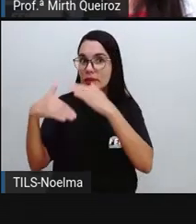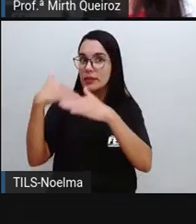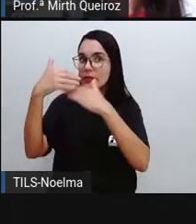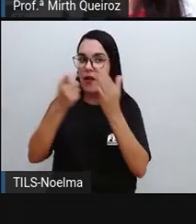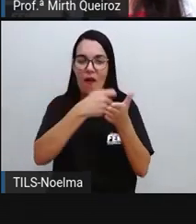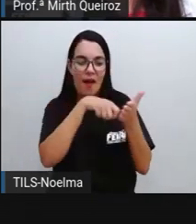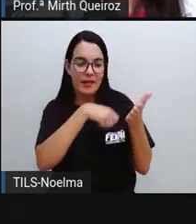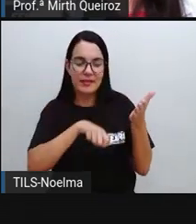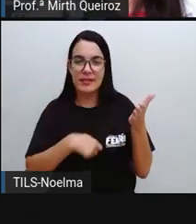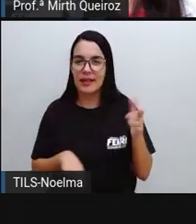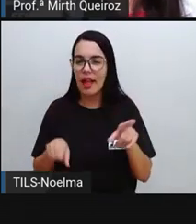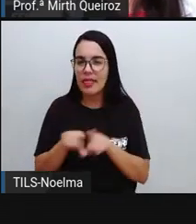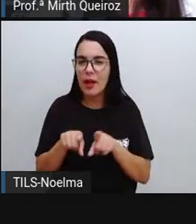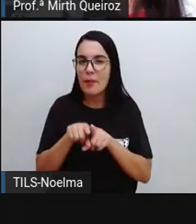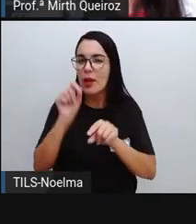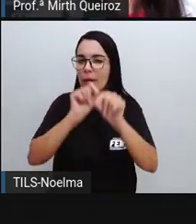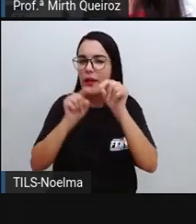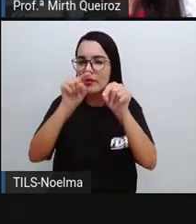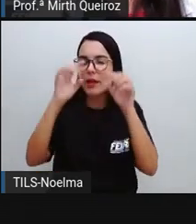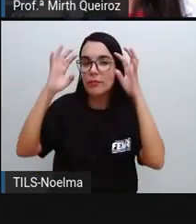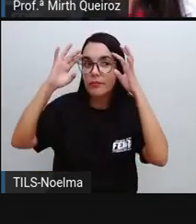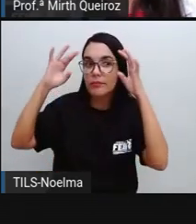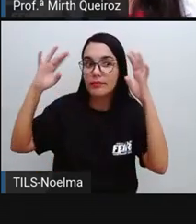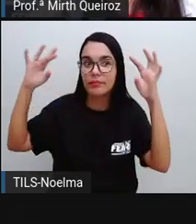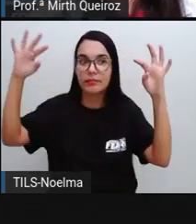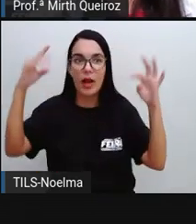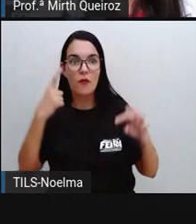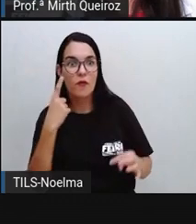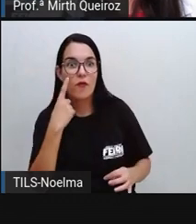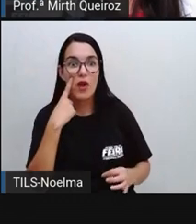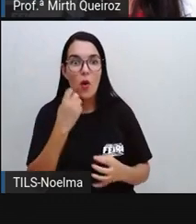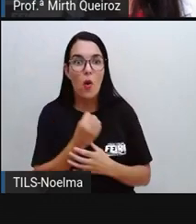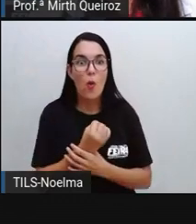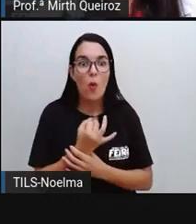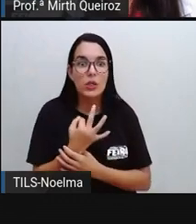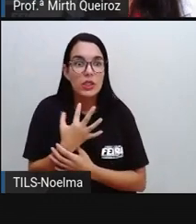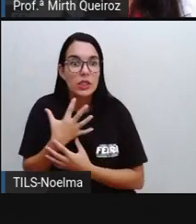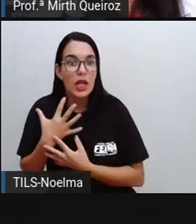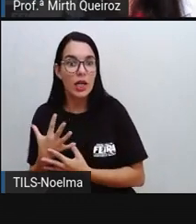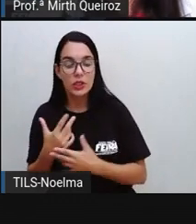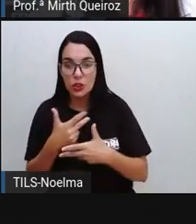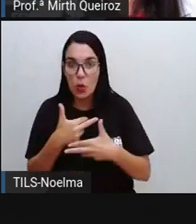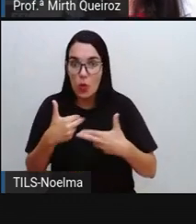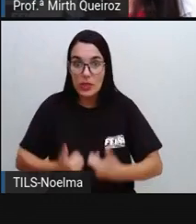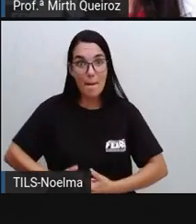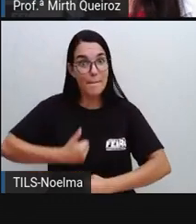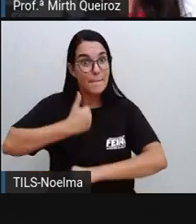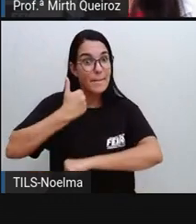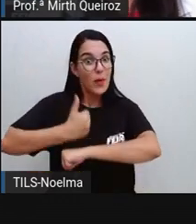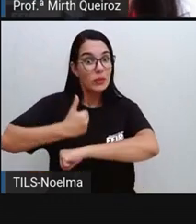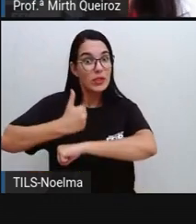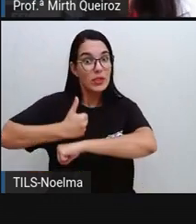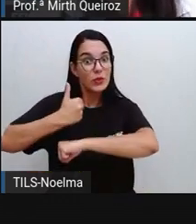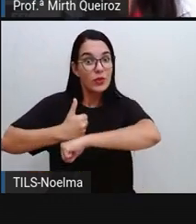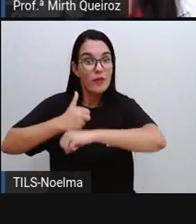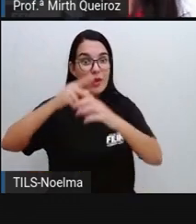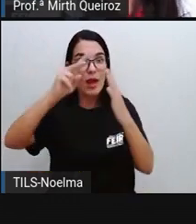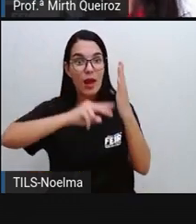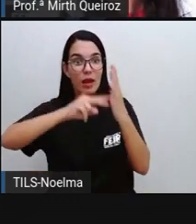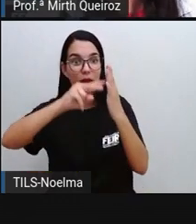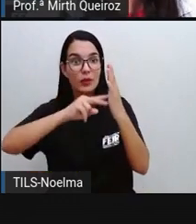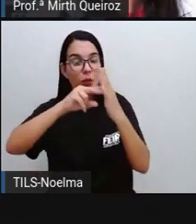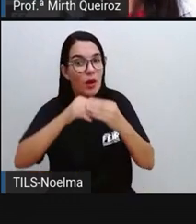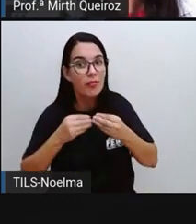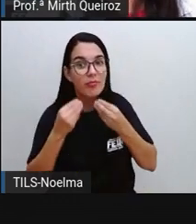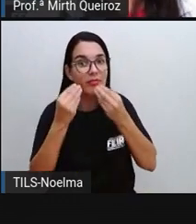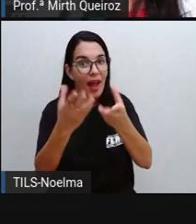vai provocar reflexões. Olha a quantidade de coisas positivas que a leitura pode trazer